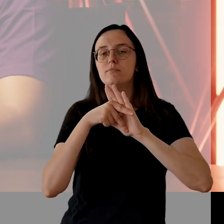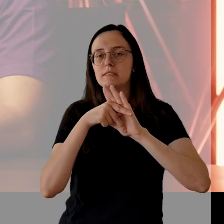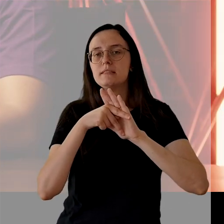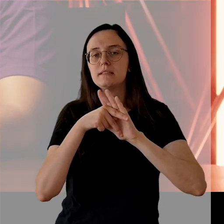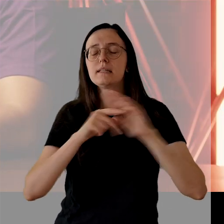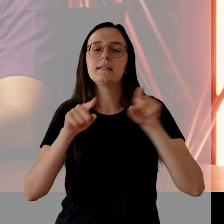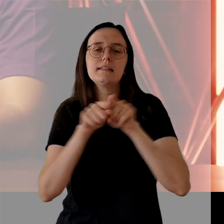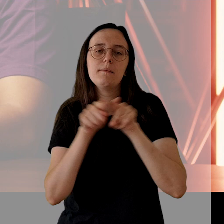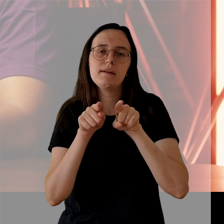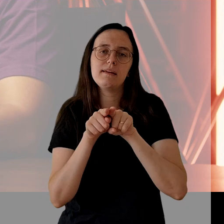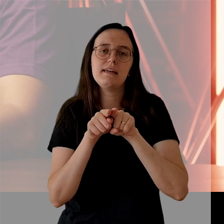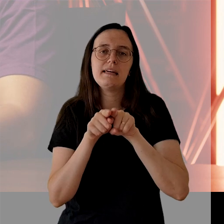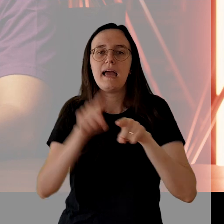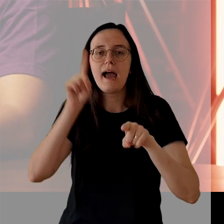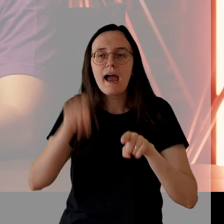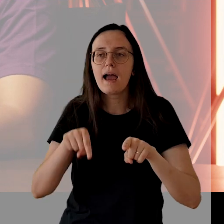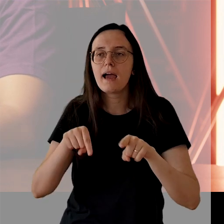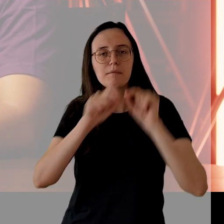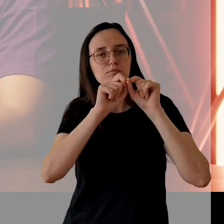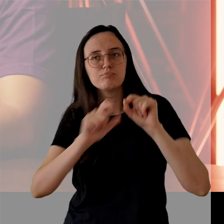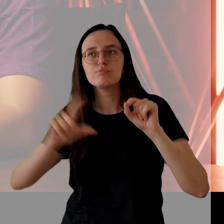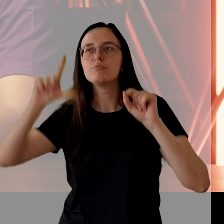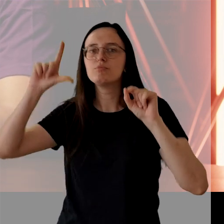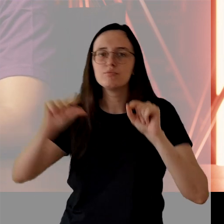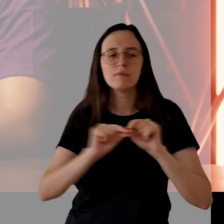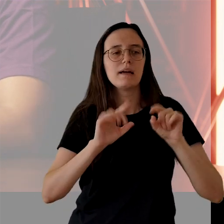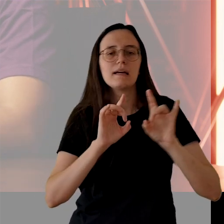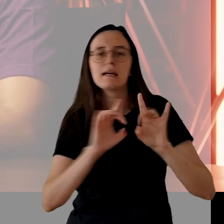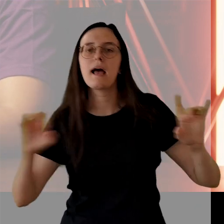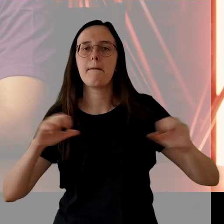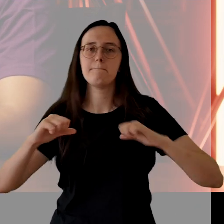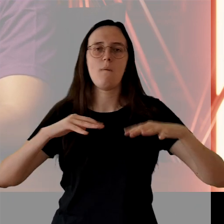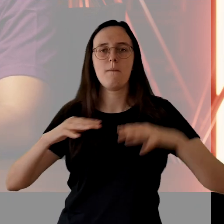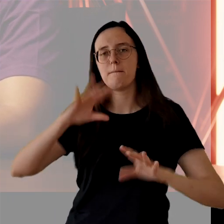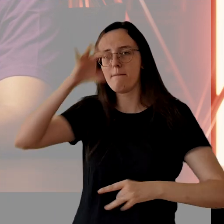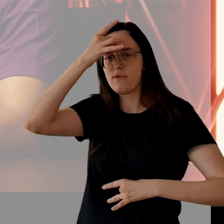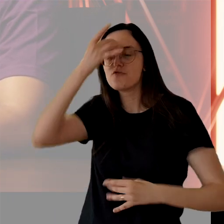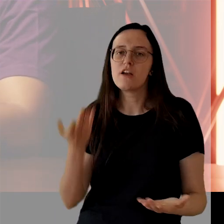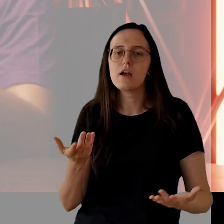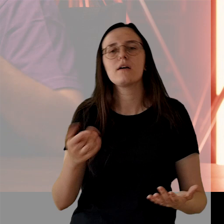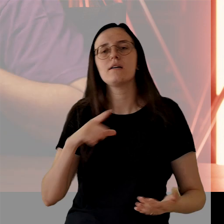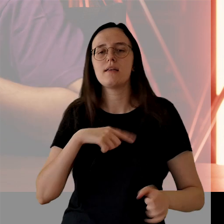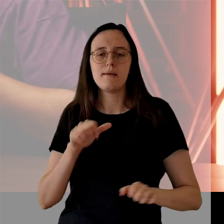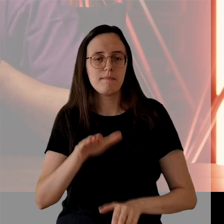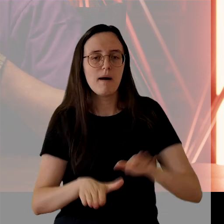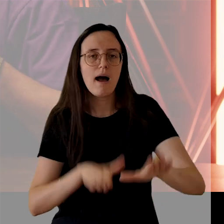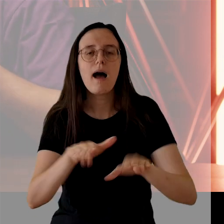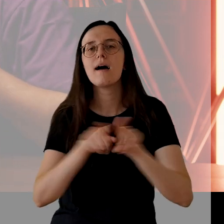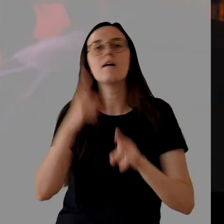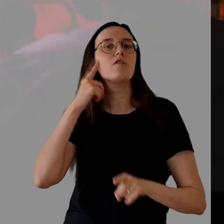e as intensidades de cada movimento do personagem. Então, tanto os passos quanto os sons